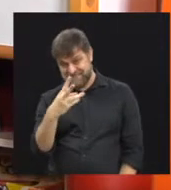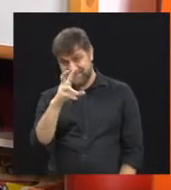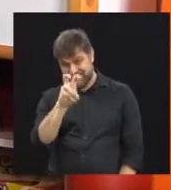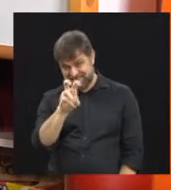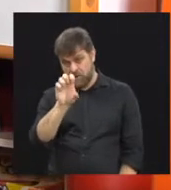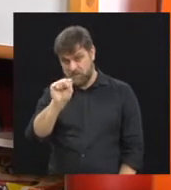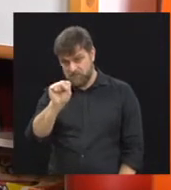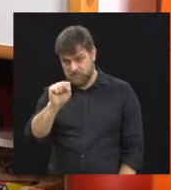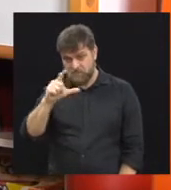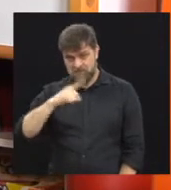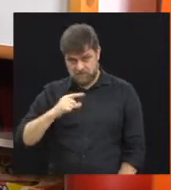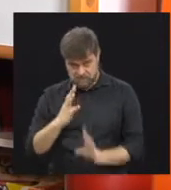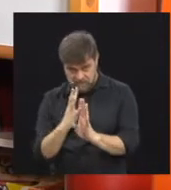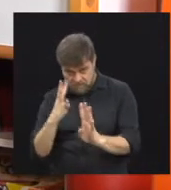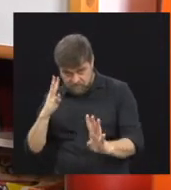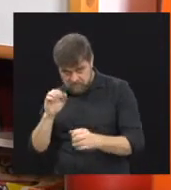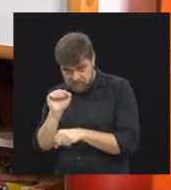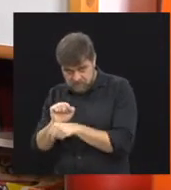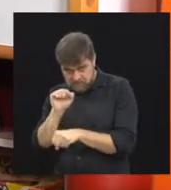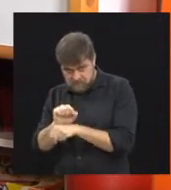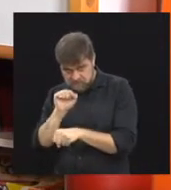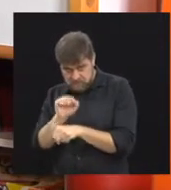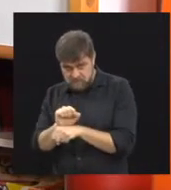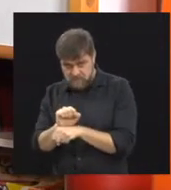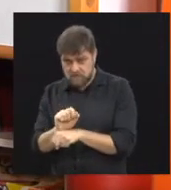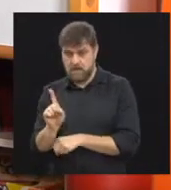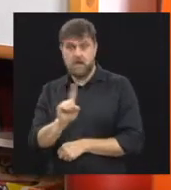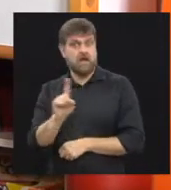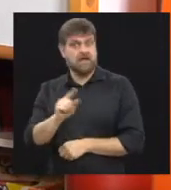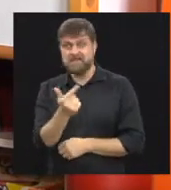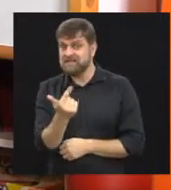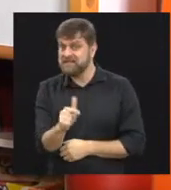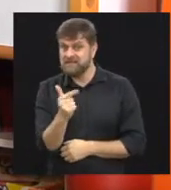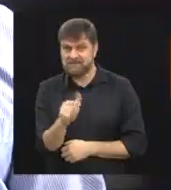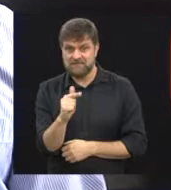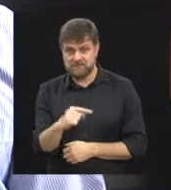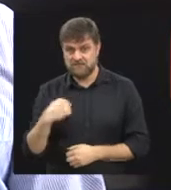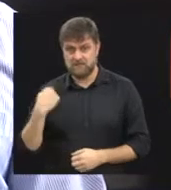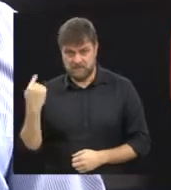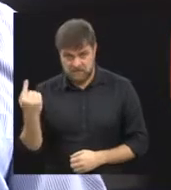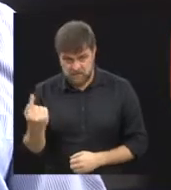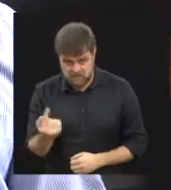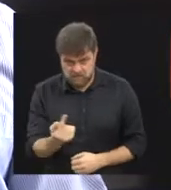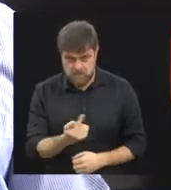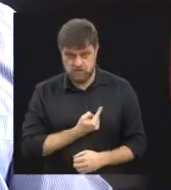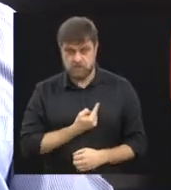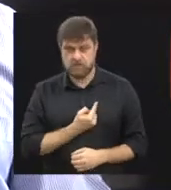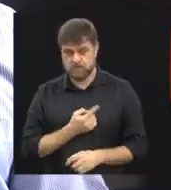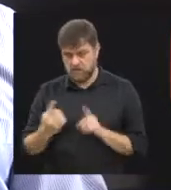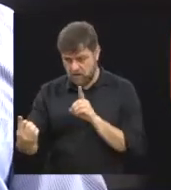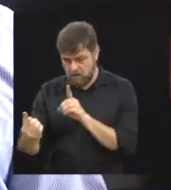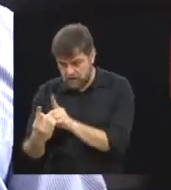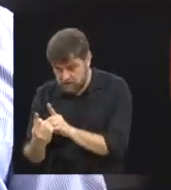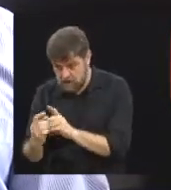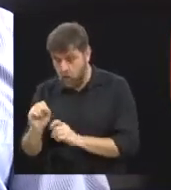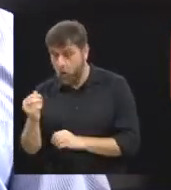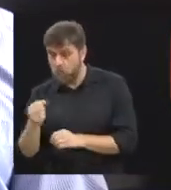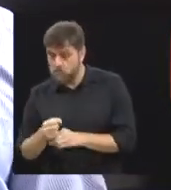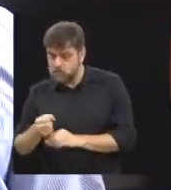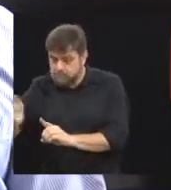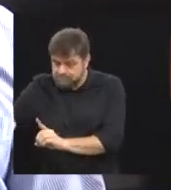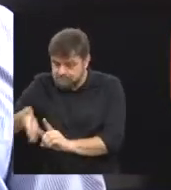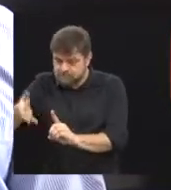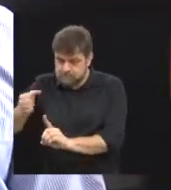358 crianças. E existe uma fila aí? Não, essa fila realmente não existe, né? Ou nós atendemos ou